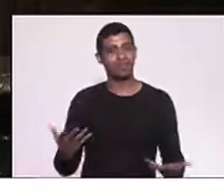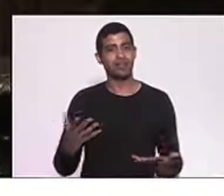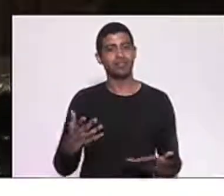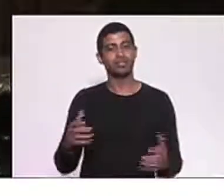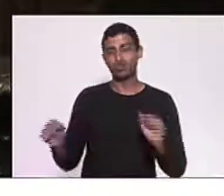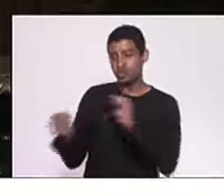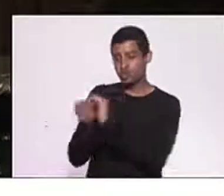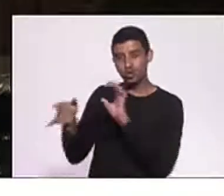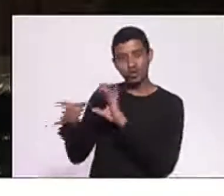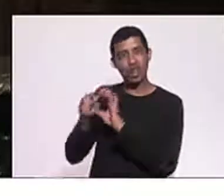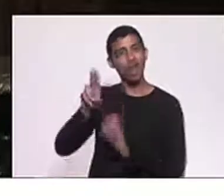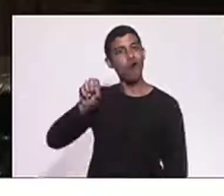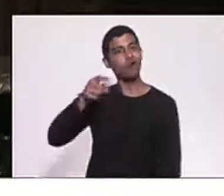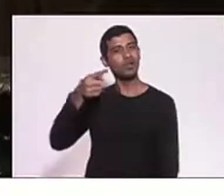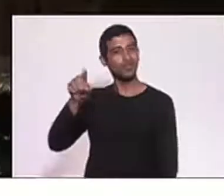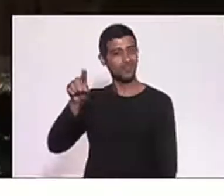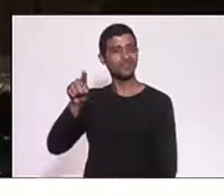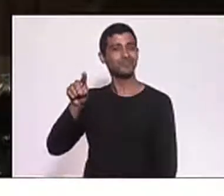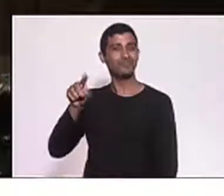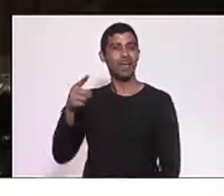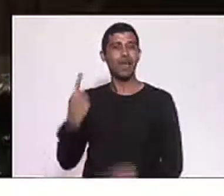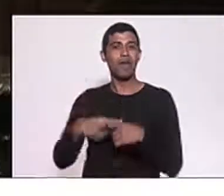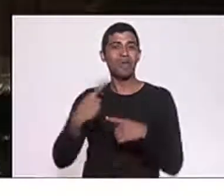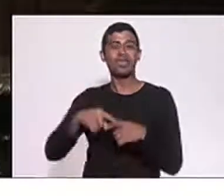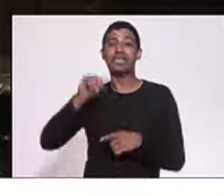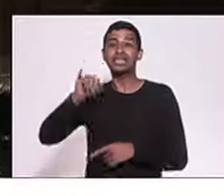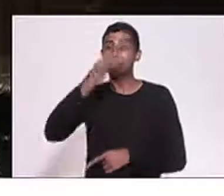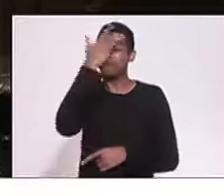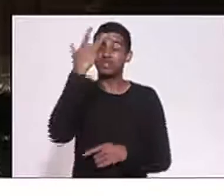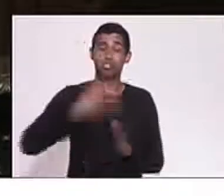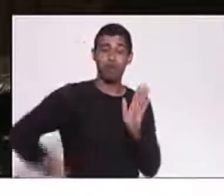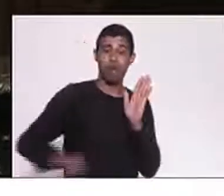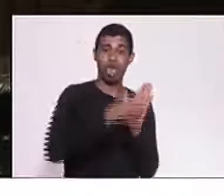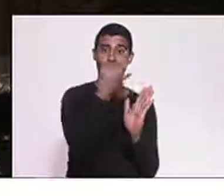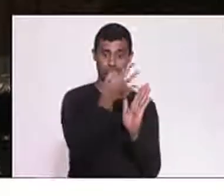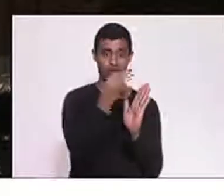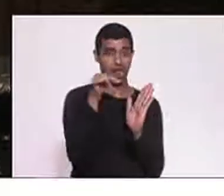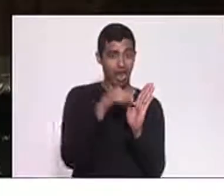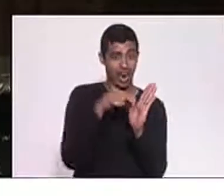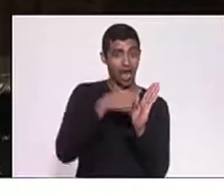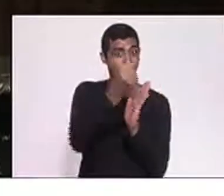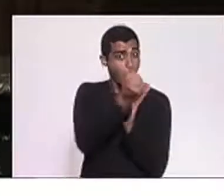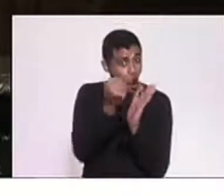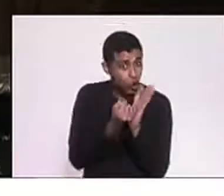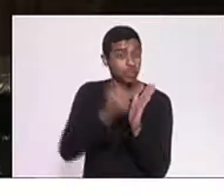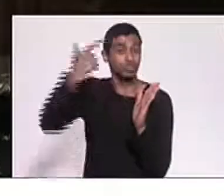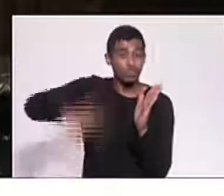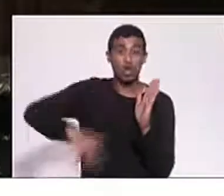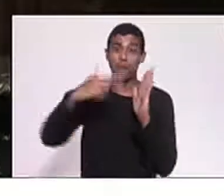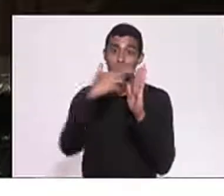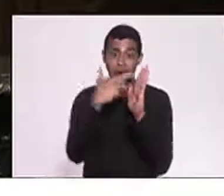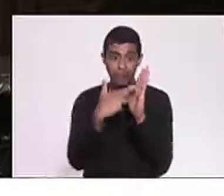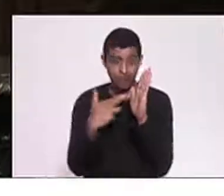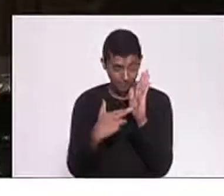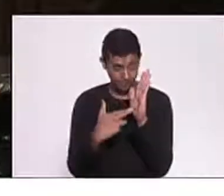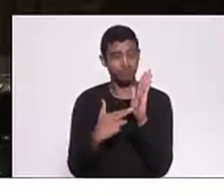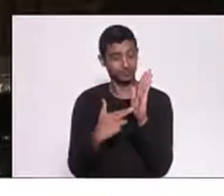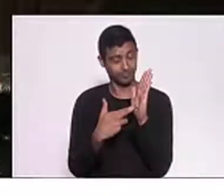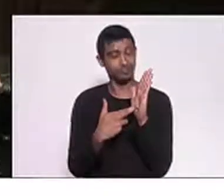com a União. Porque quem assina a renovação do regime e,